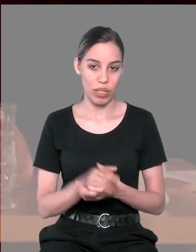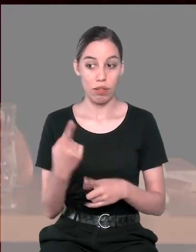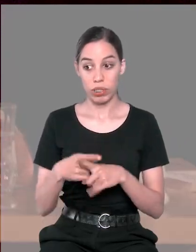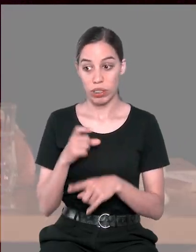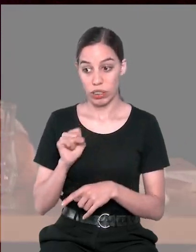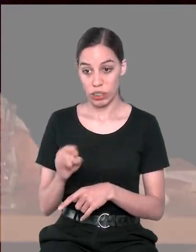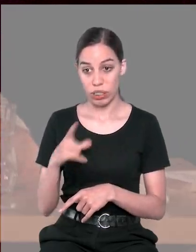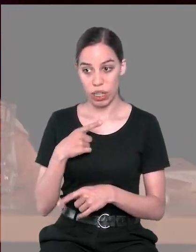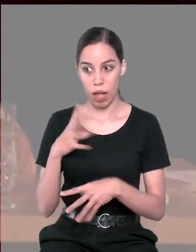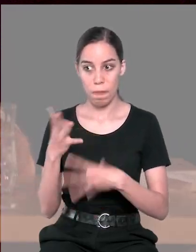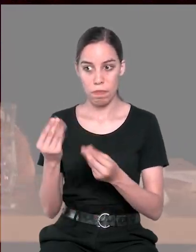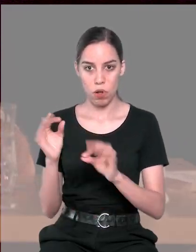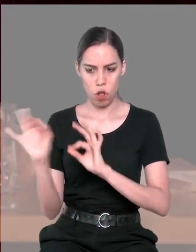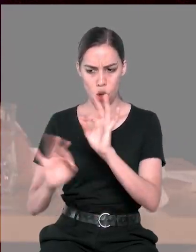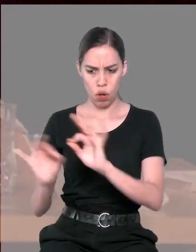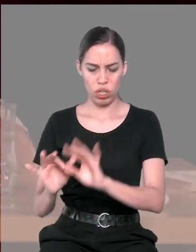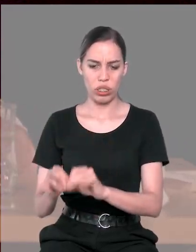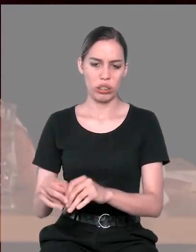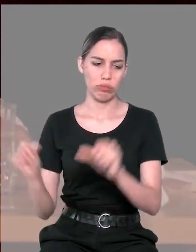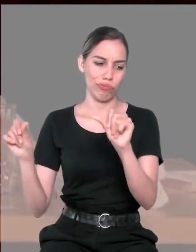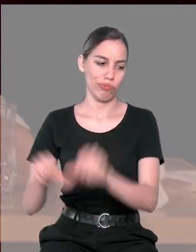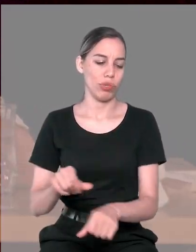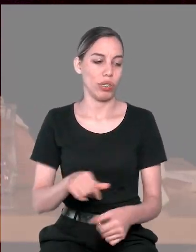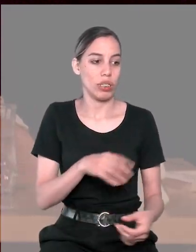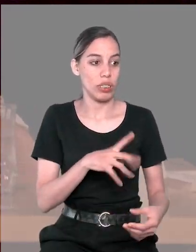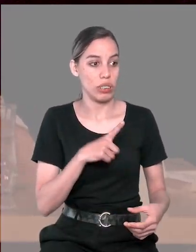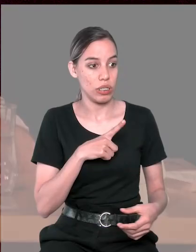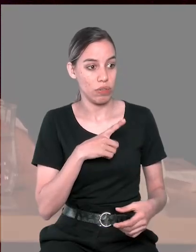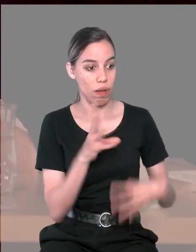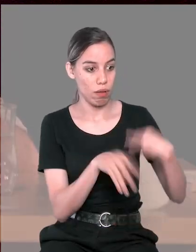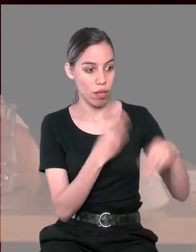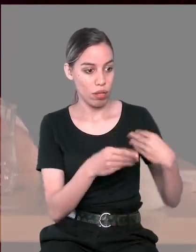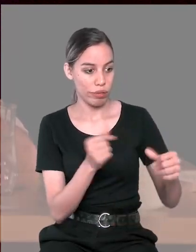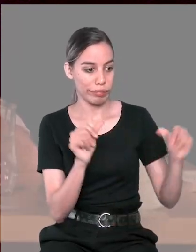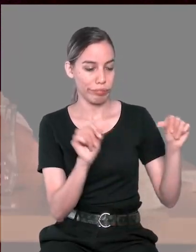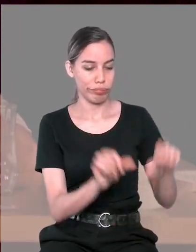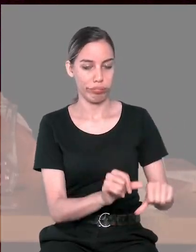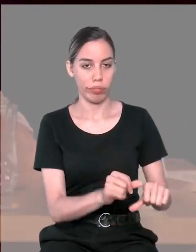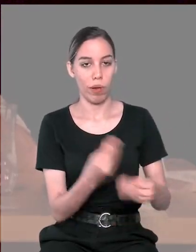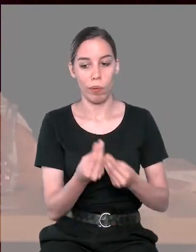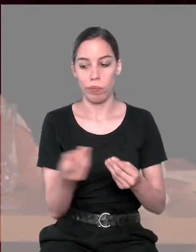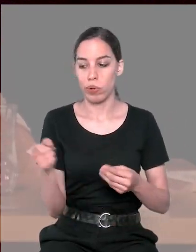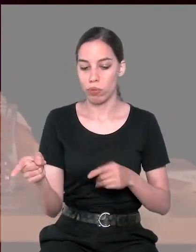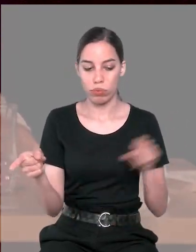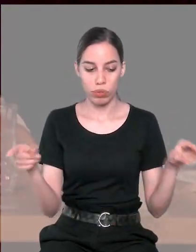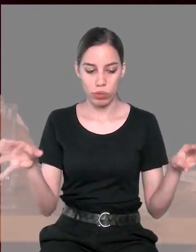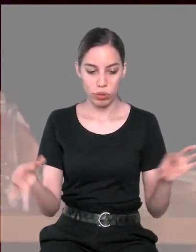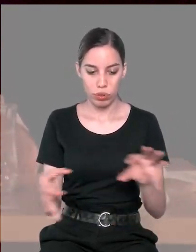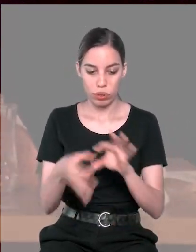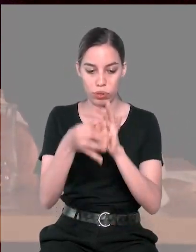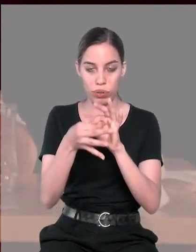Muita ordem, e isso é um desastre. Muita desordem, e isso é um desastre. Como articular as potências da desordem com a